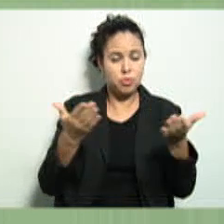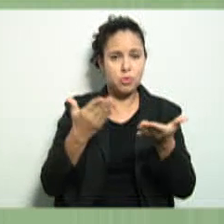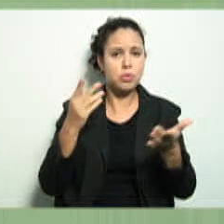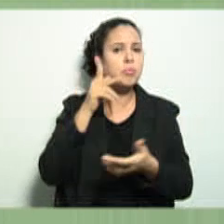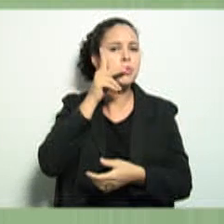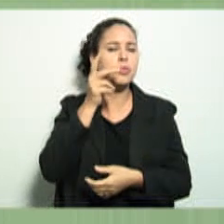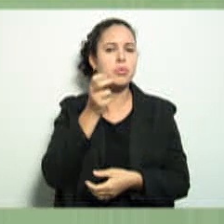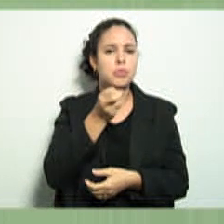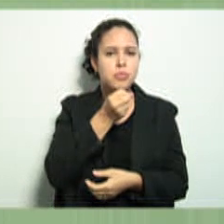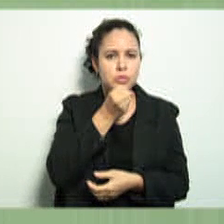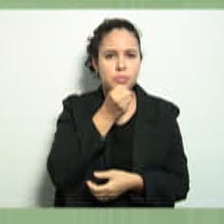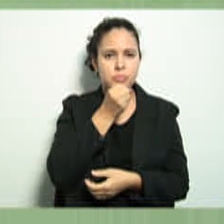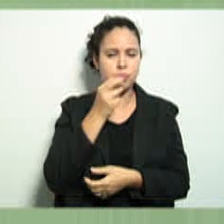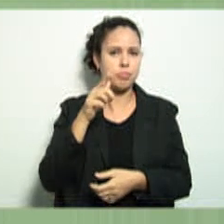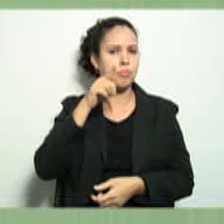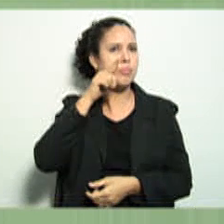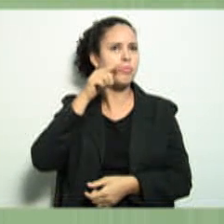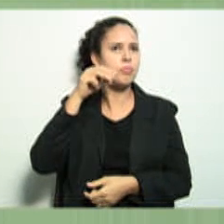rio.